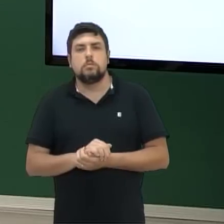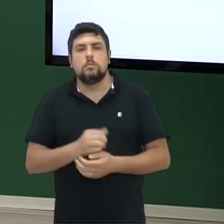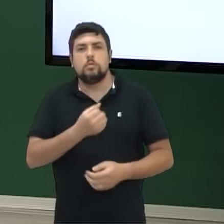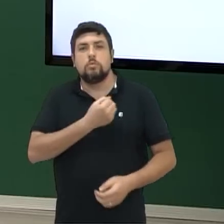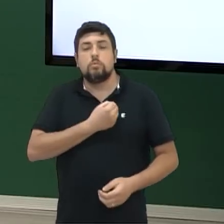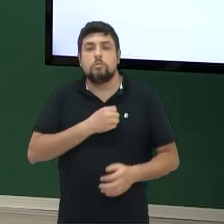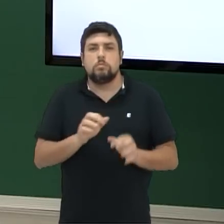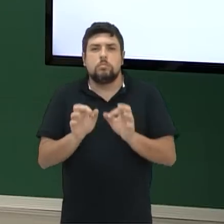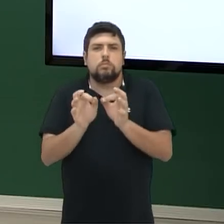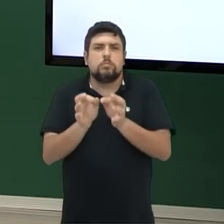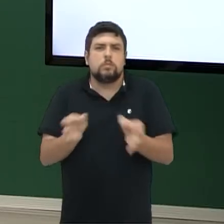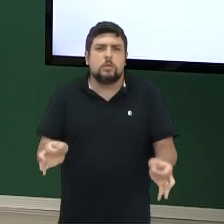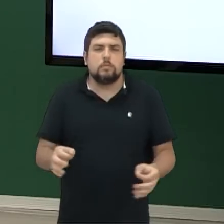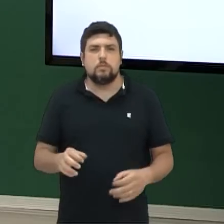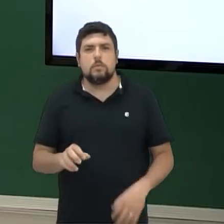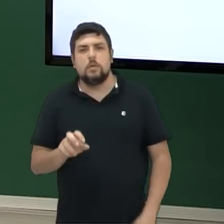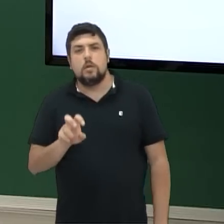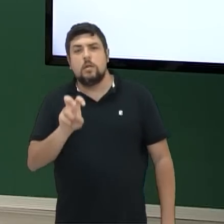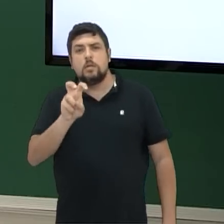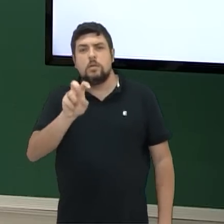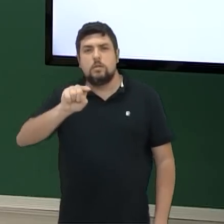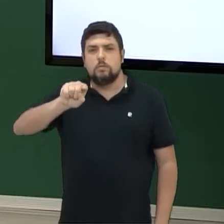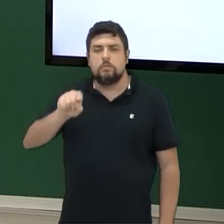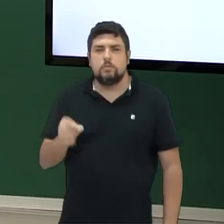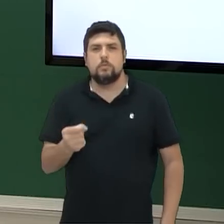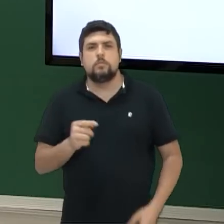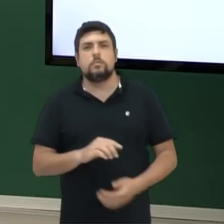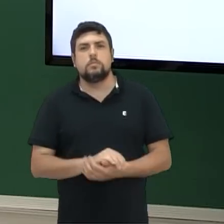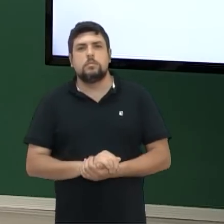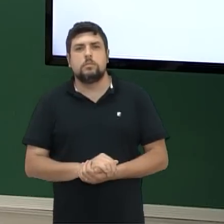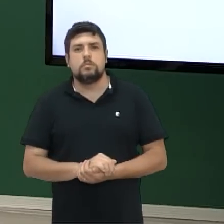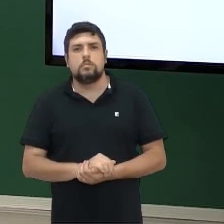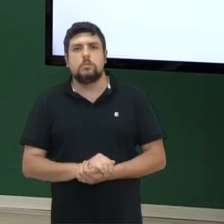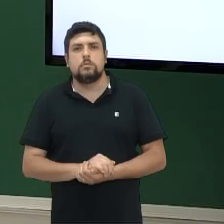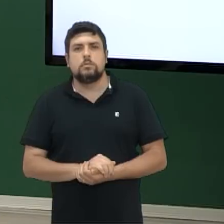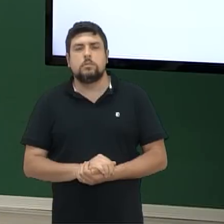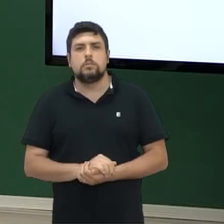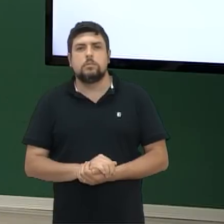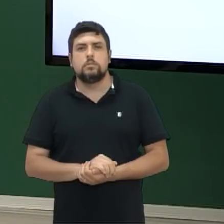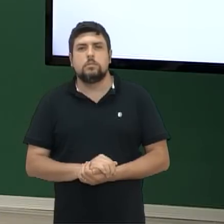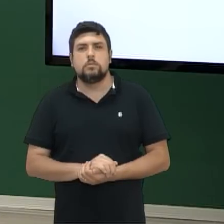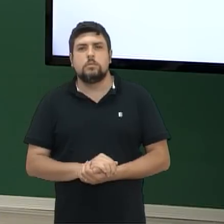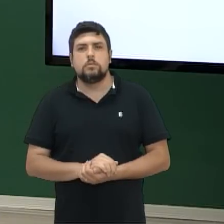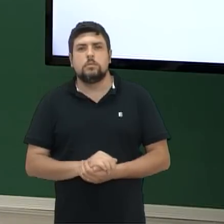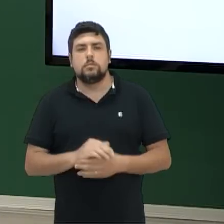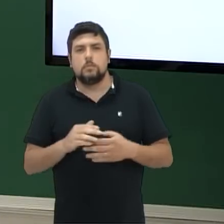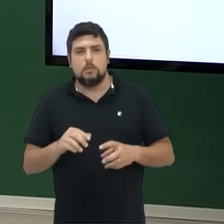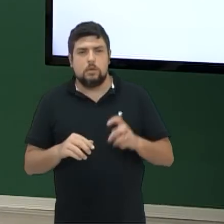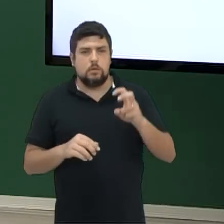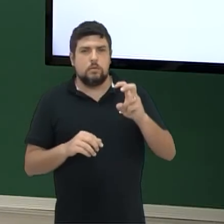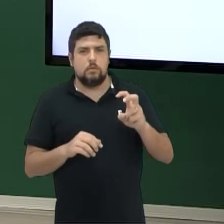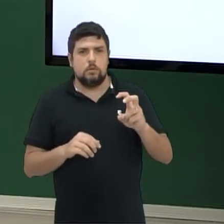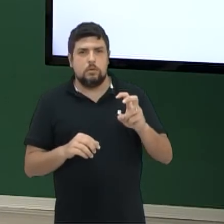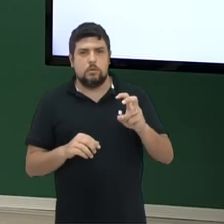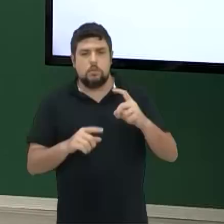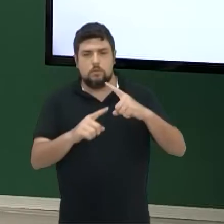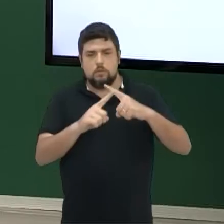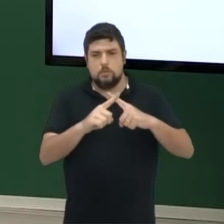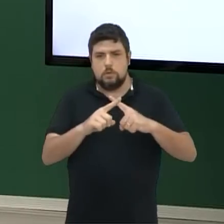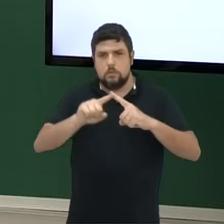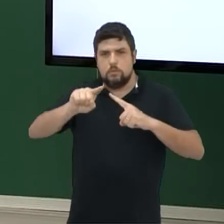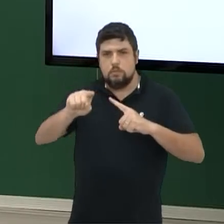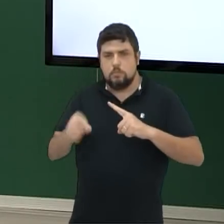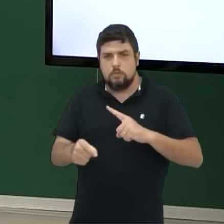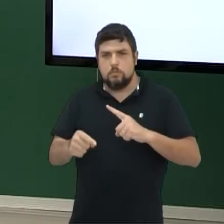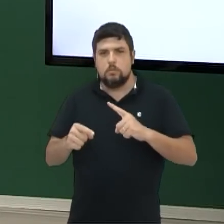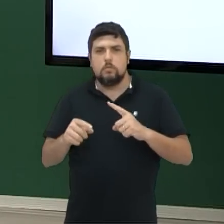5.000. Quem está em dúvida, pode armar a continha da multiplicação. Coloca o 5, a multiplicação, o 1000 em cima e é só operar.